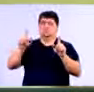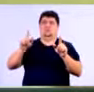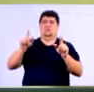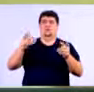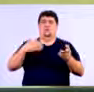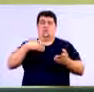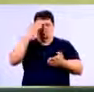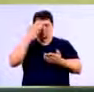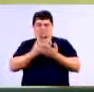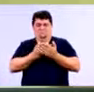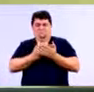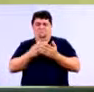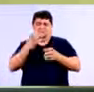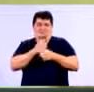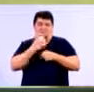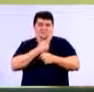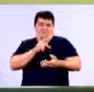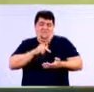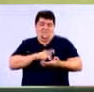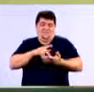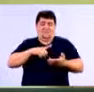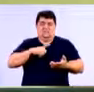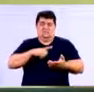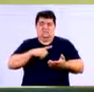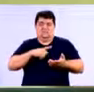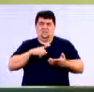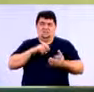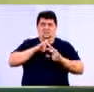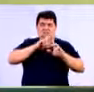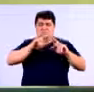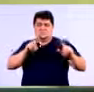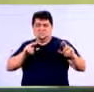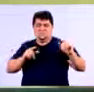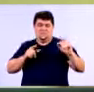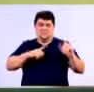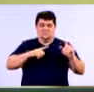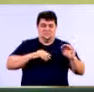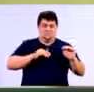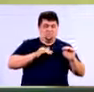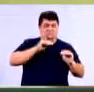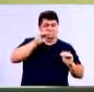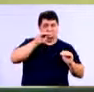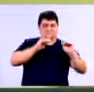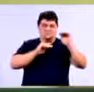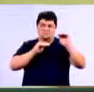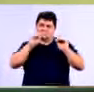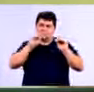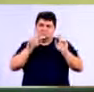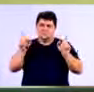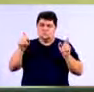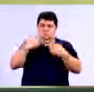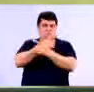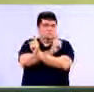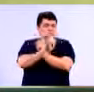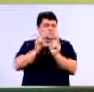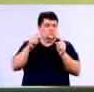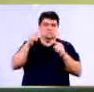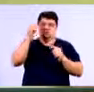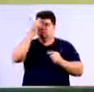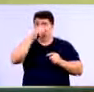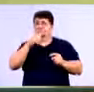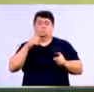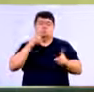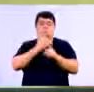que a economia real está mostrando cenários muito díspares, com muitos sinais, uma hora indo para um lado, outra hora indo para o outro. Então, está muito